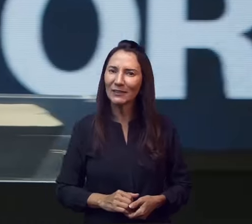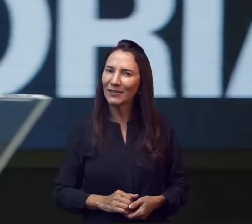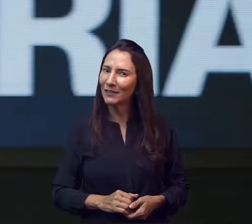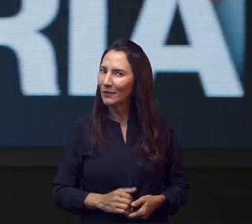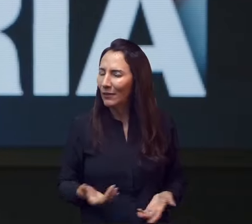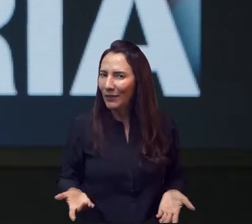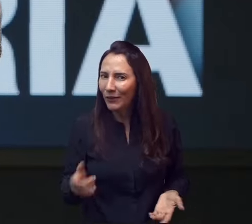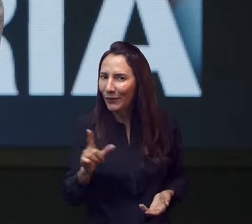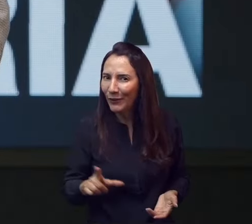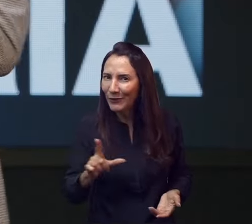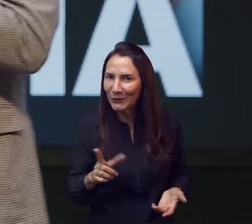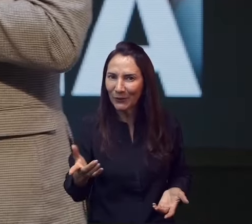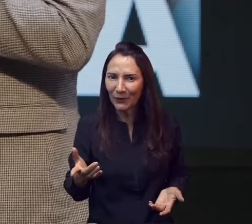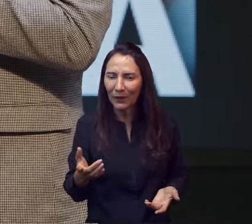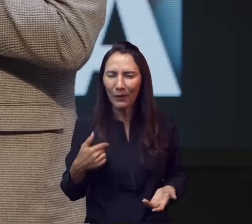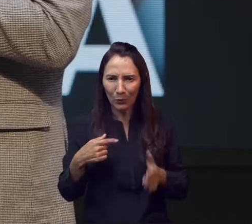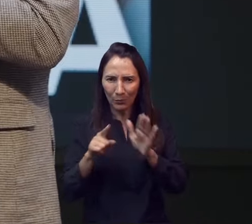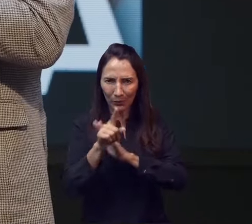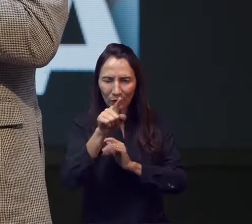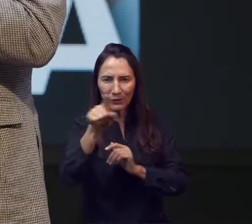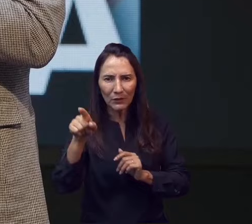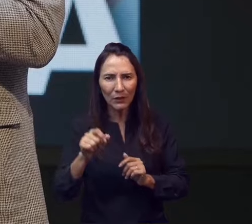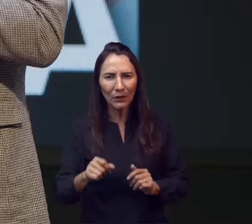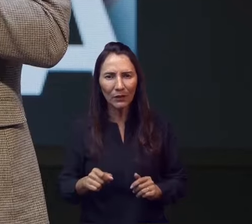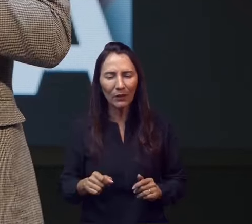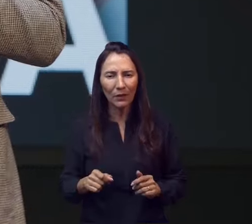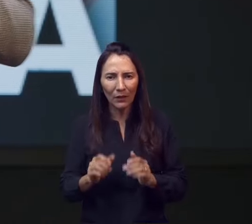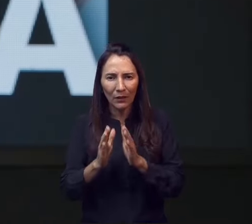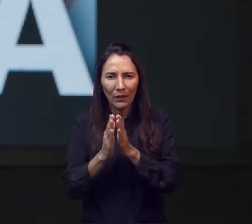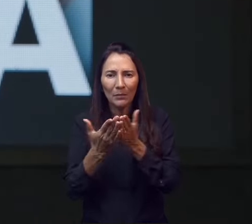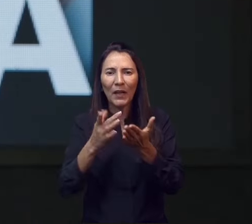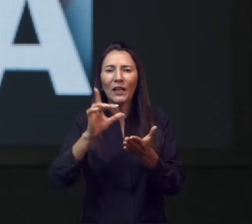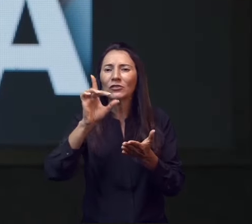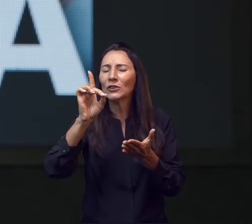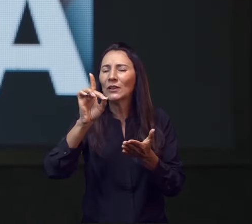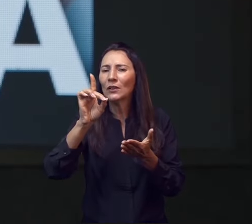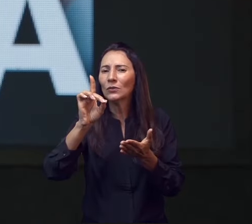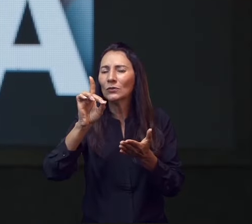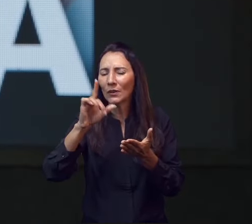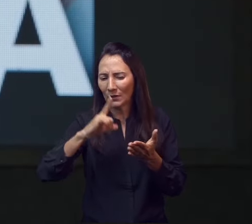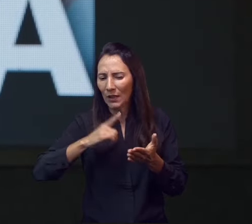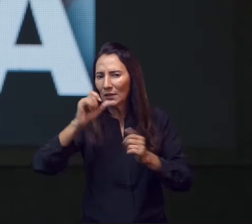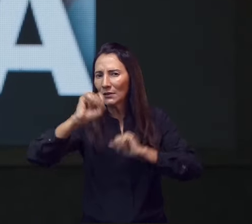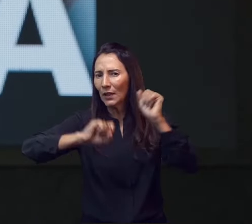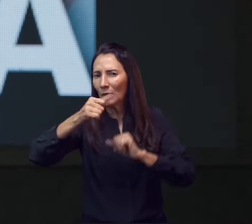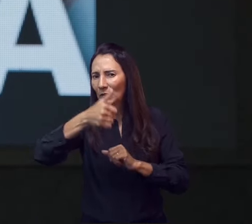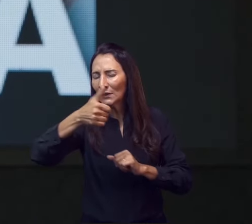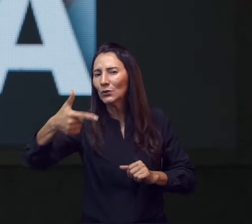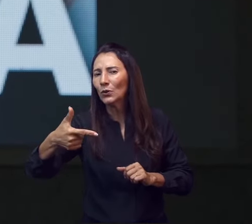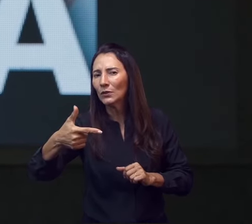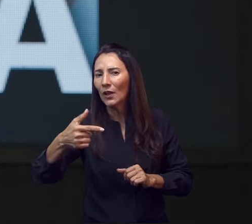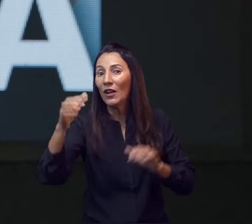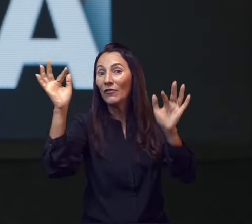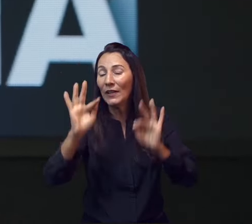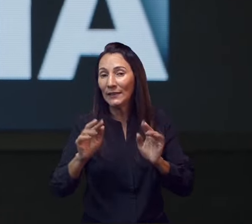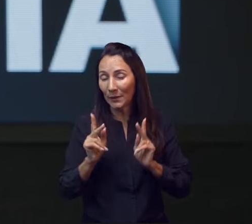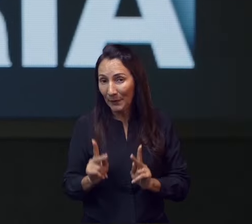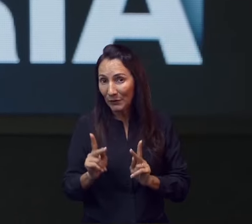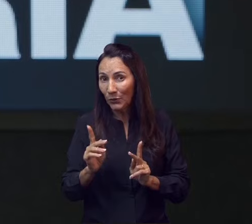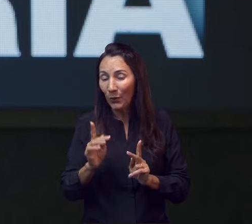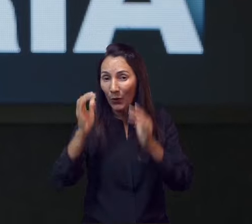então eu pergunto a vocês porque tem na Bíblia o Salmo 112 bem-aventurado o varão que tem meu Senhor